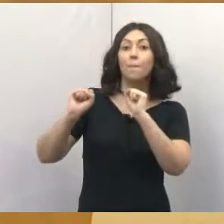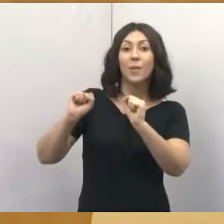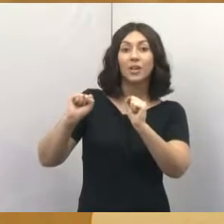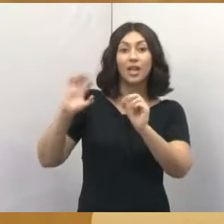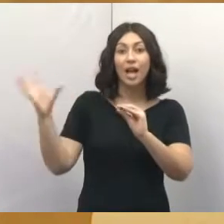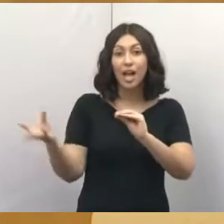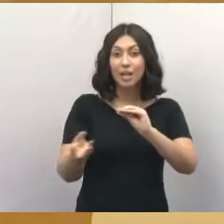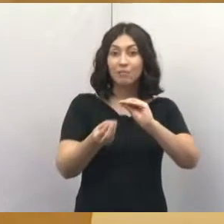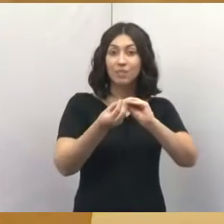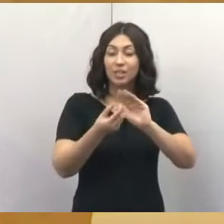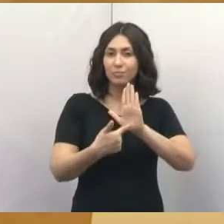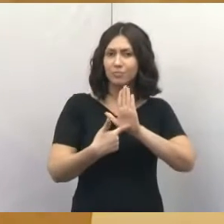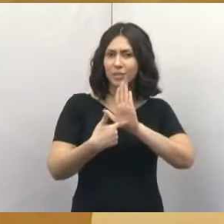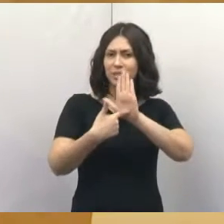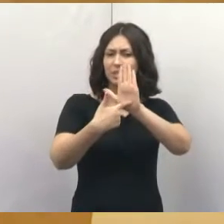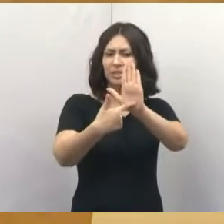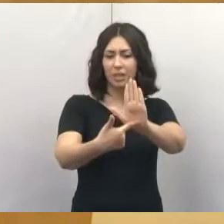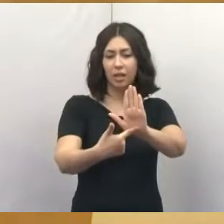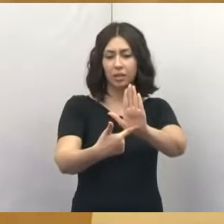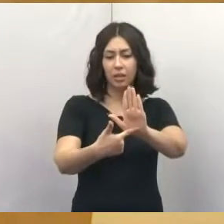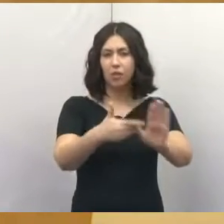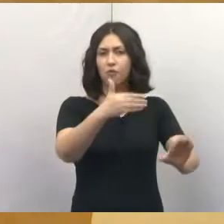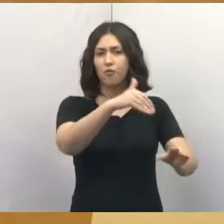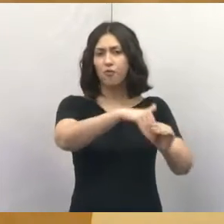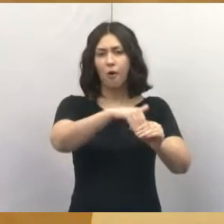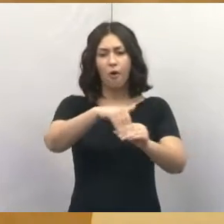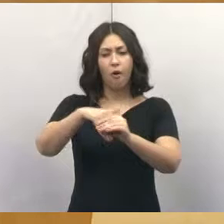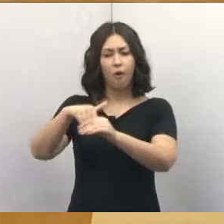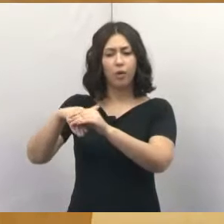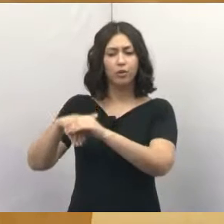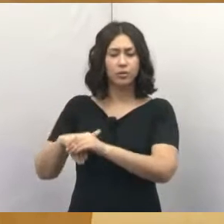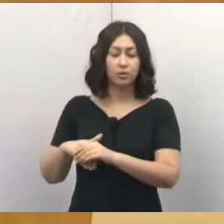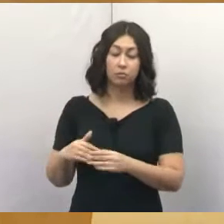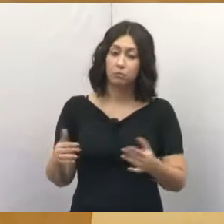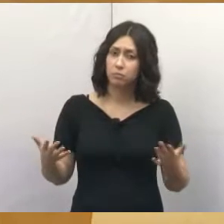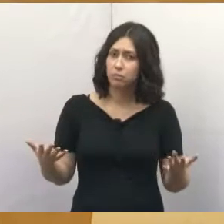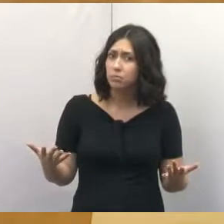suas emendas apreciadas durante